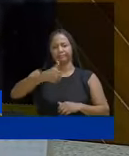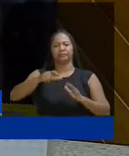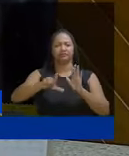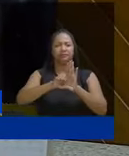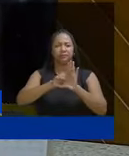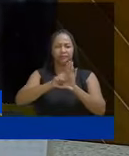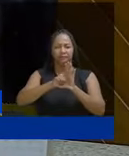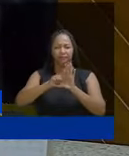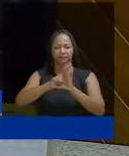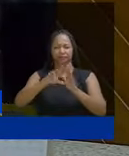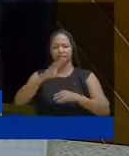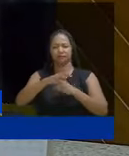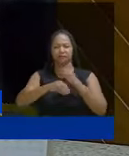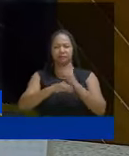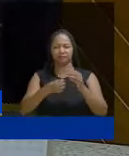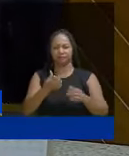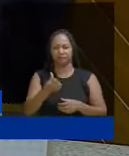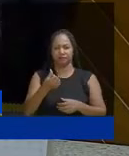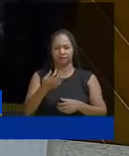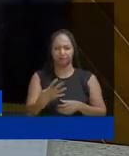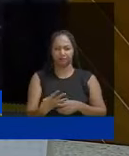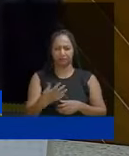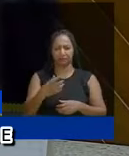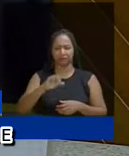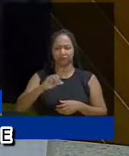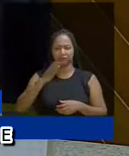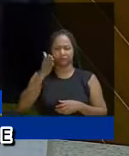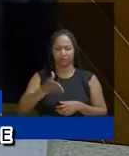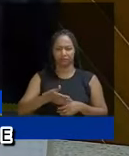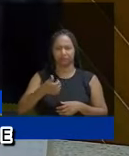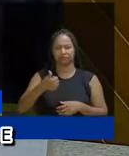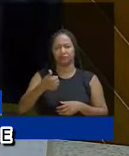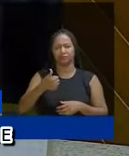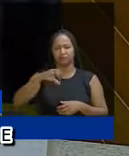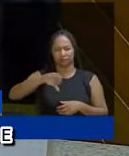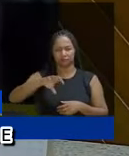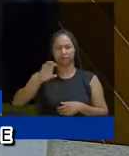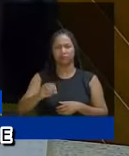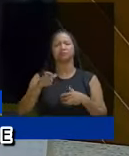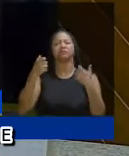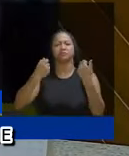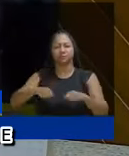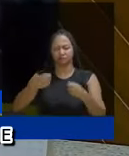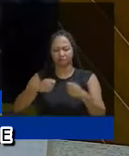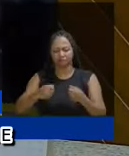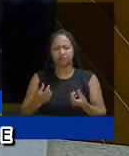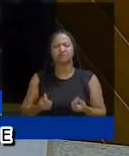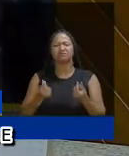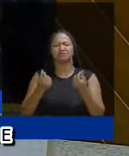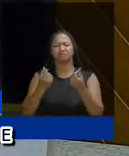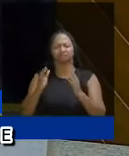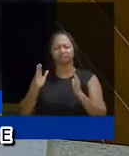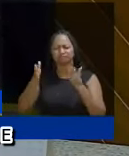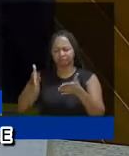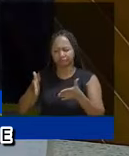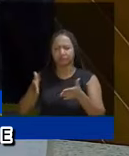Lei Complementar número 64/90, é necessária a presença de dolo específico.